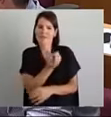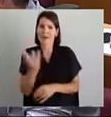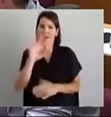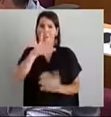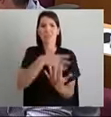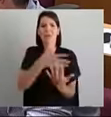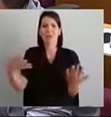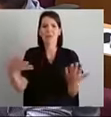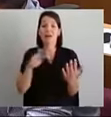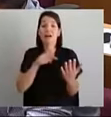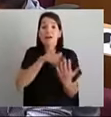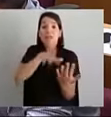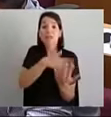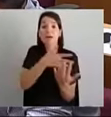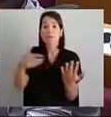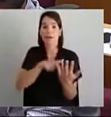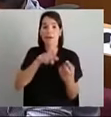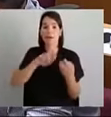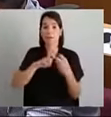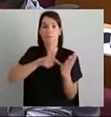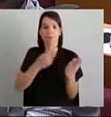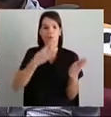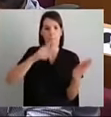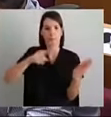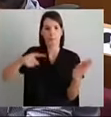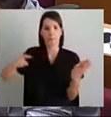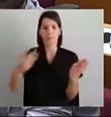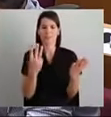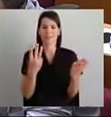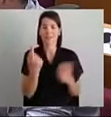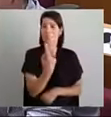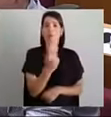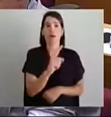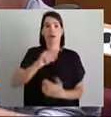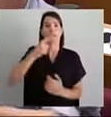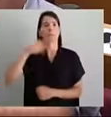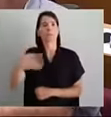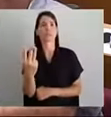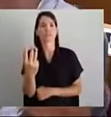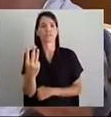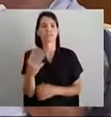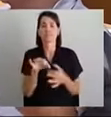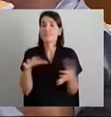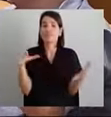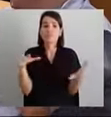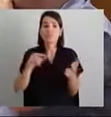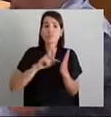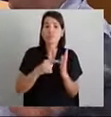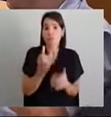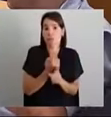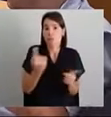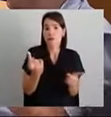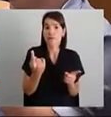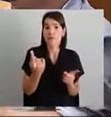da proposta de deliberação, também lá estão 3, não estão 1, estão lá 3. E, portanto, não é só aquele ponto. E o Sr. Vereador acabou